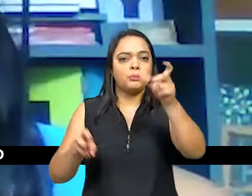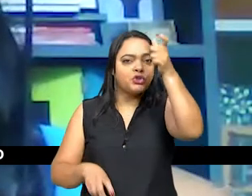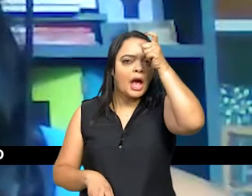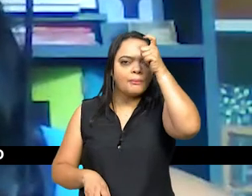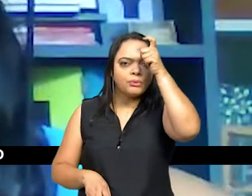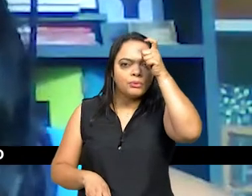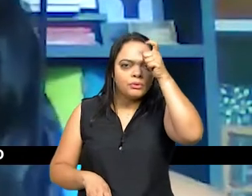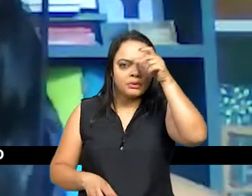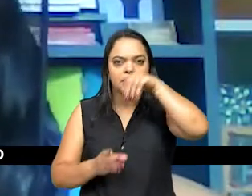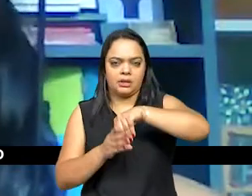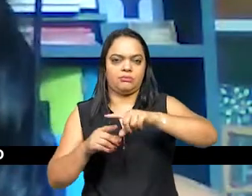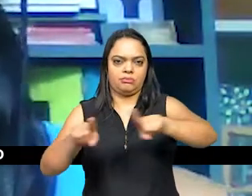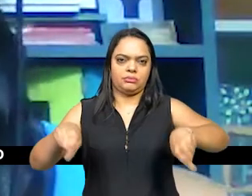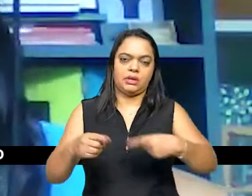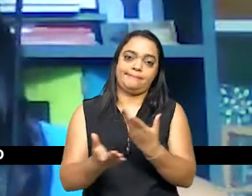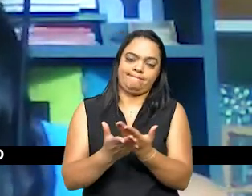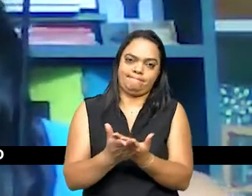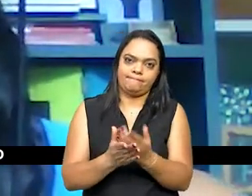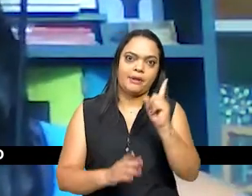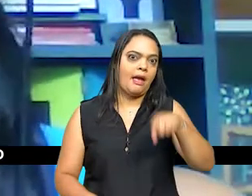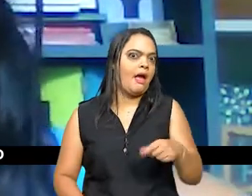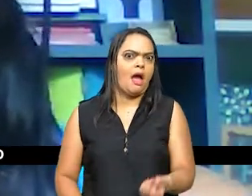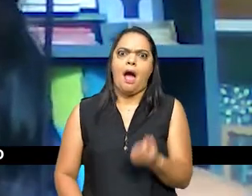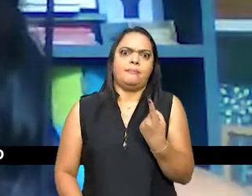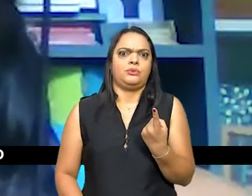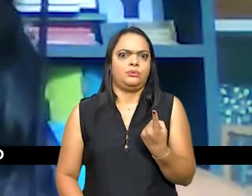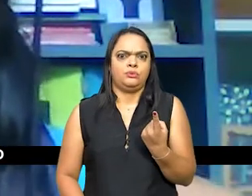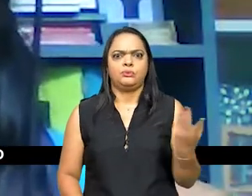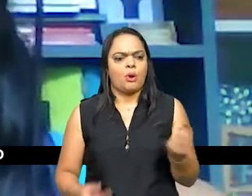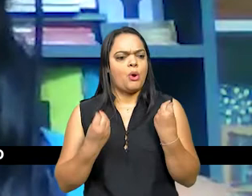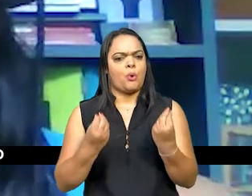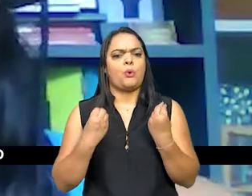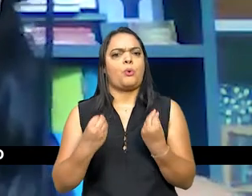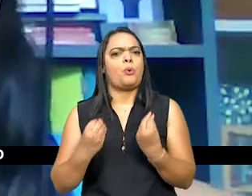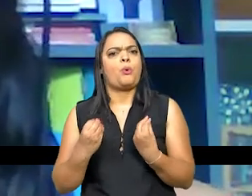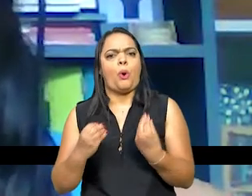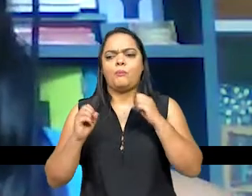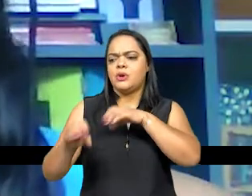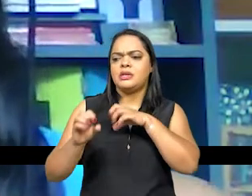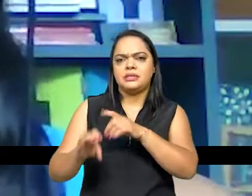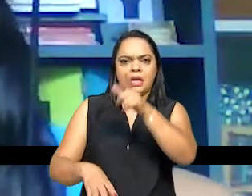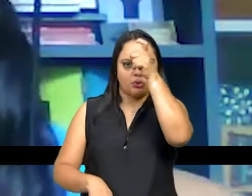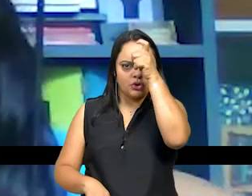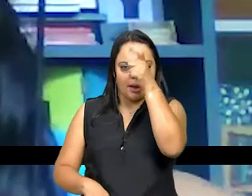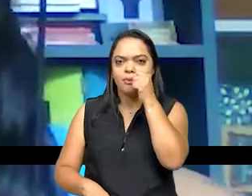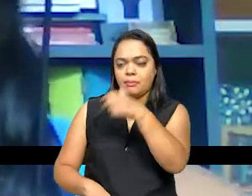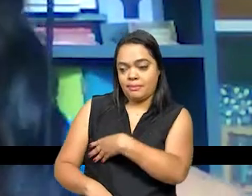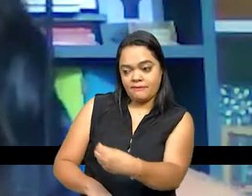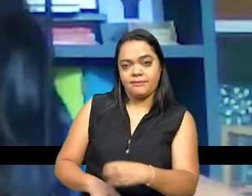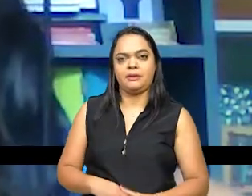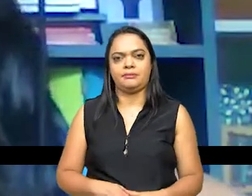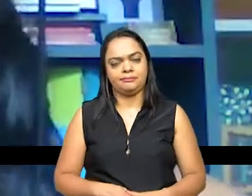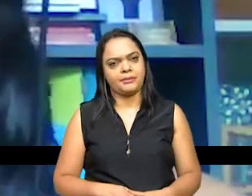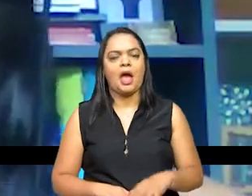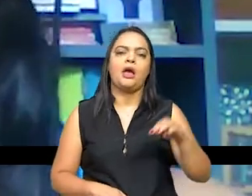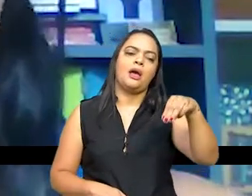dela na sala de aula. Que era um absurdo isso. Como que iam ensinar sobre o diabo para a filha dela? Então, esse foi um episódio, daí o MEC